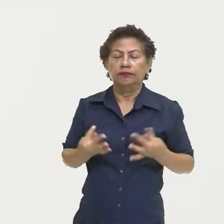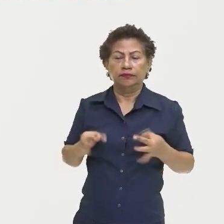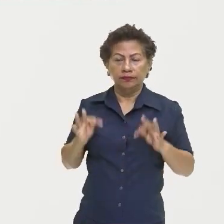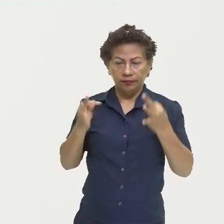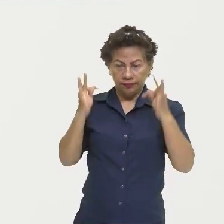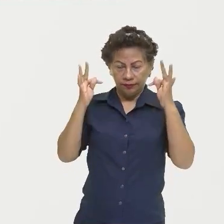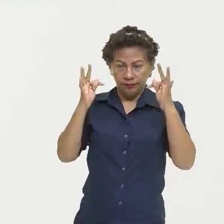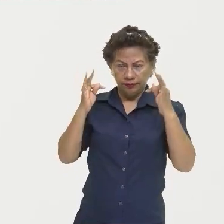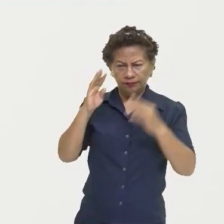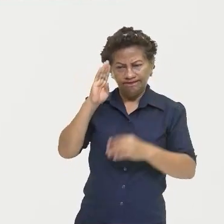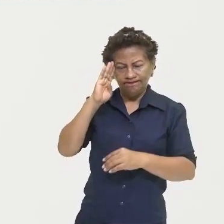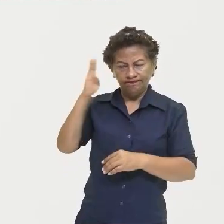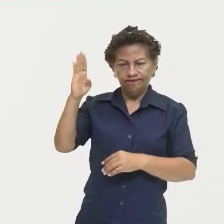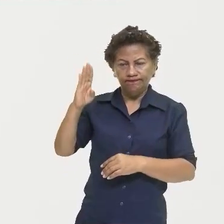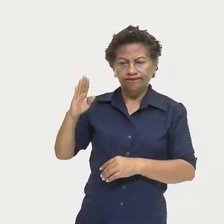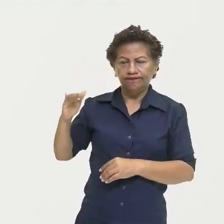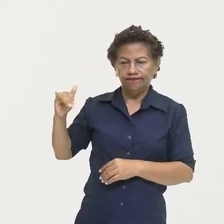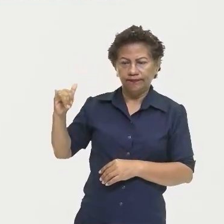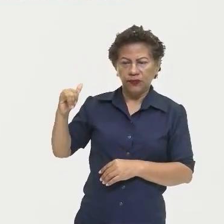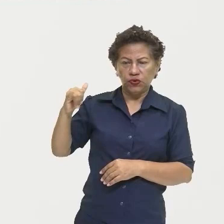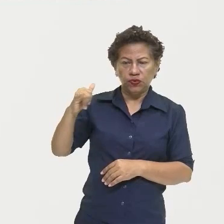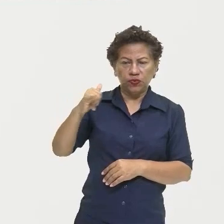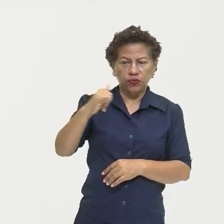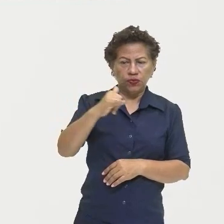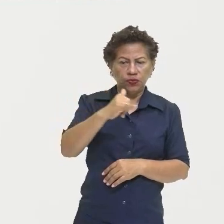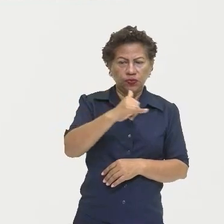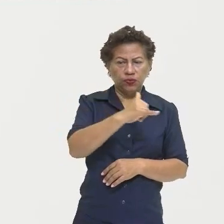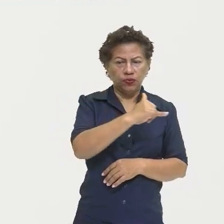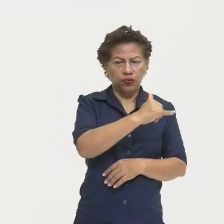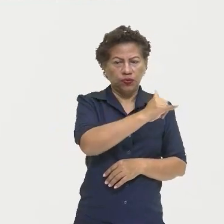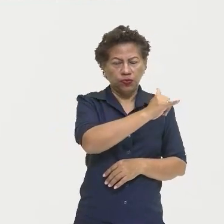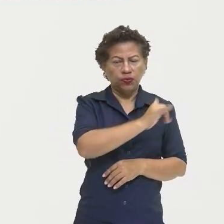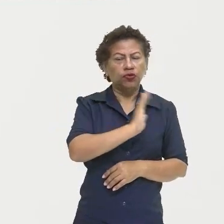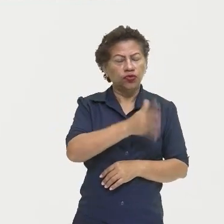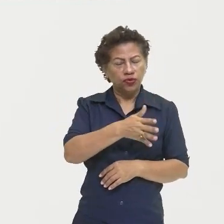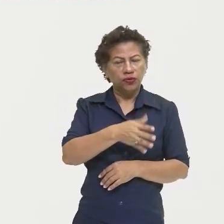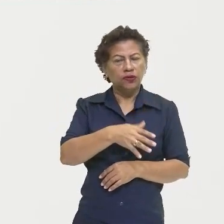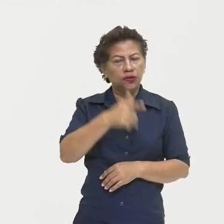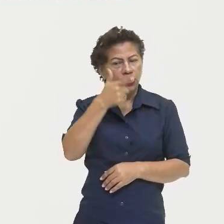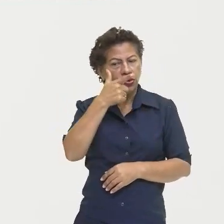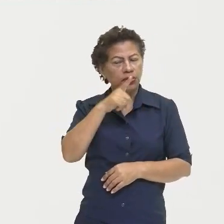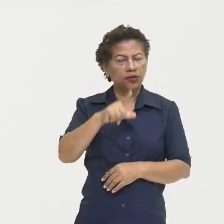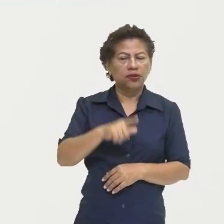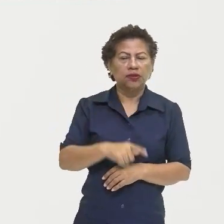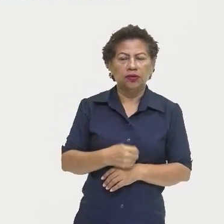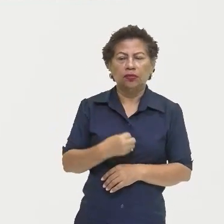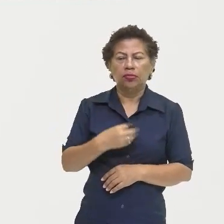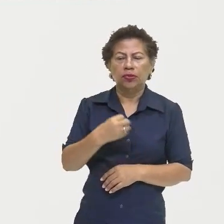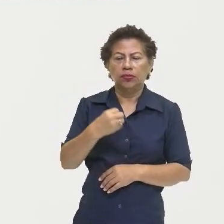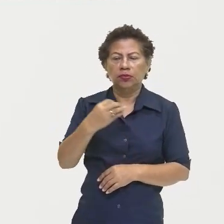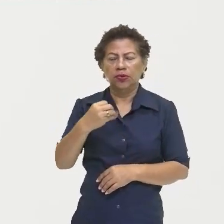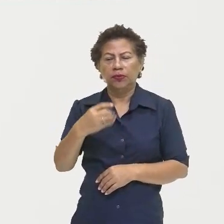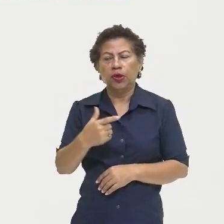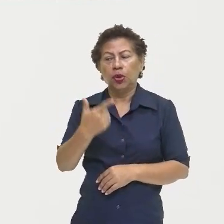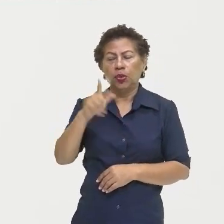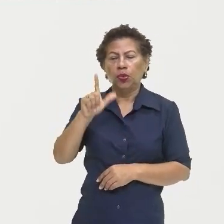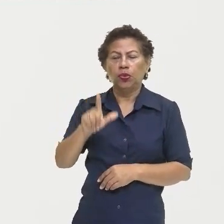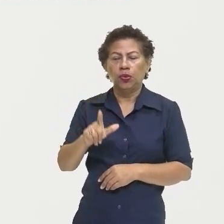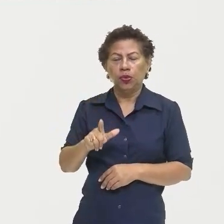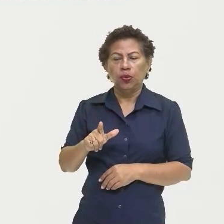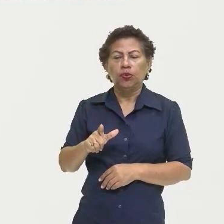dos transportes aéreos, né? Então, hoje eu já consigo ali viajar para um outro lugar. Então, a gente tem